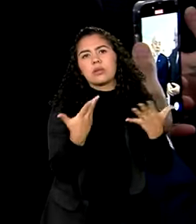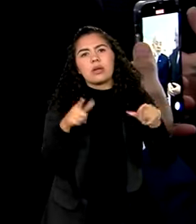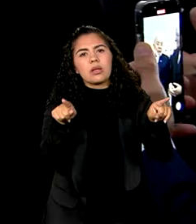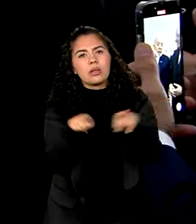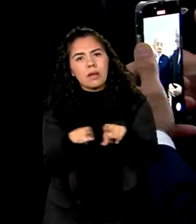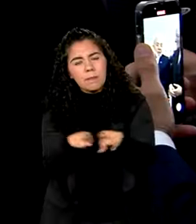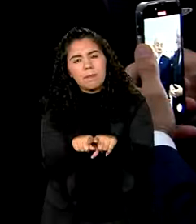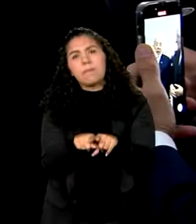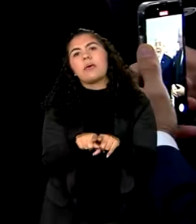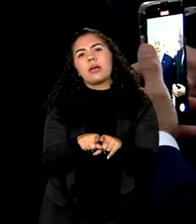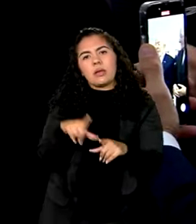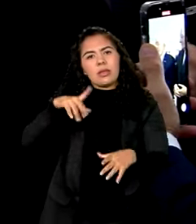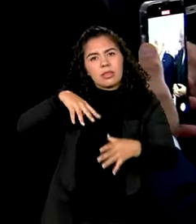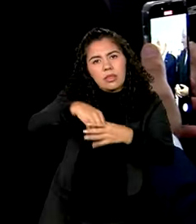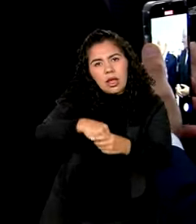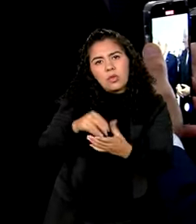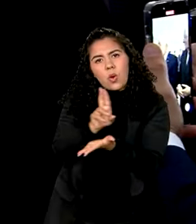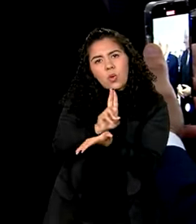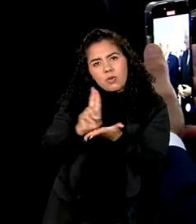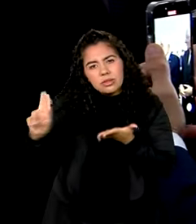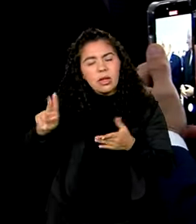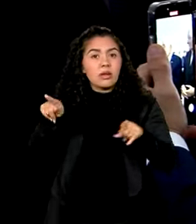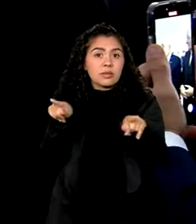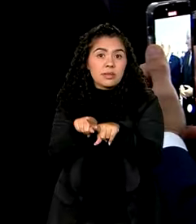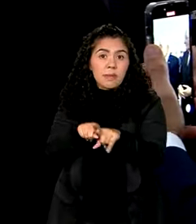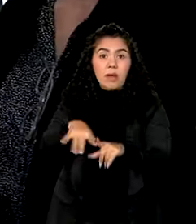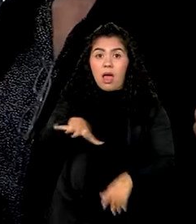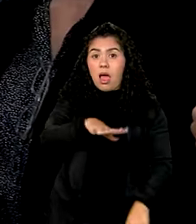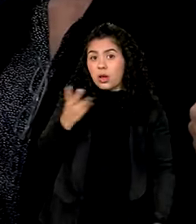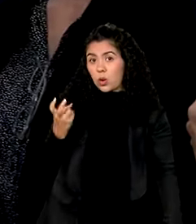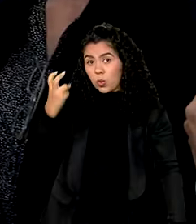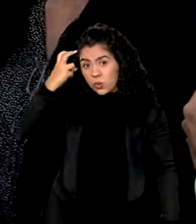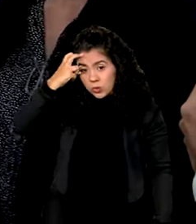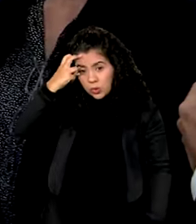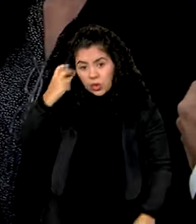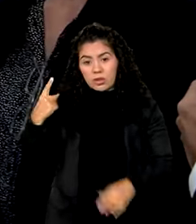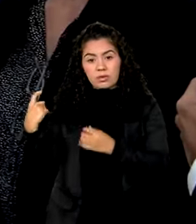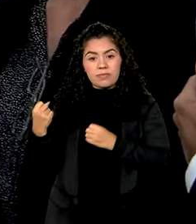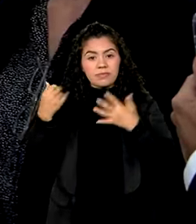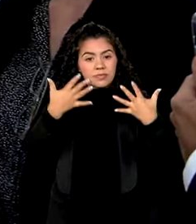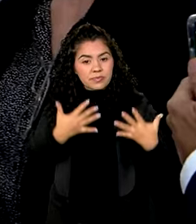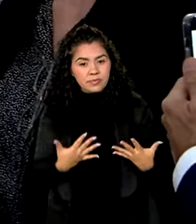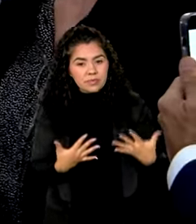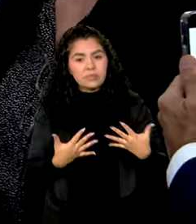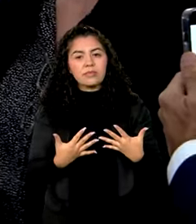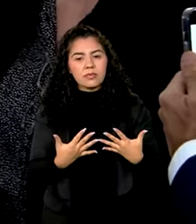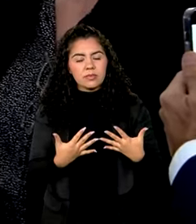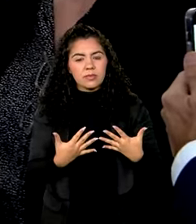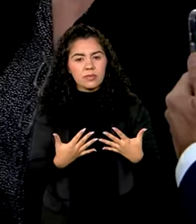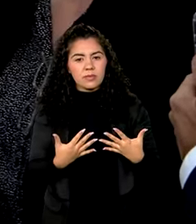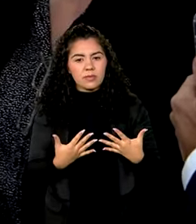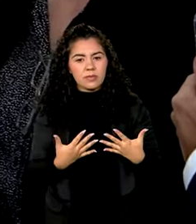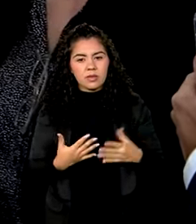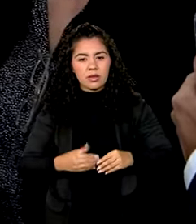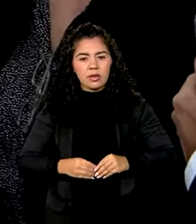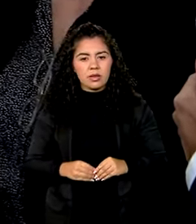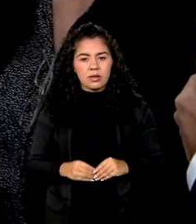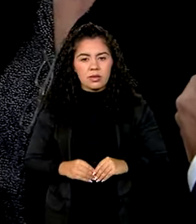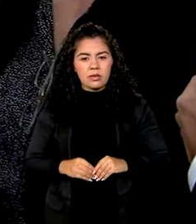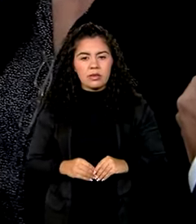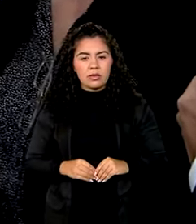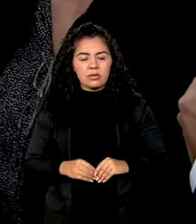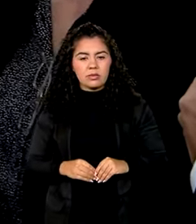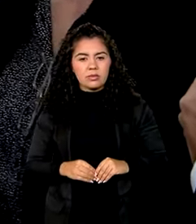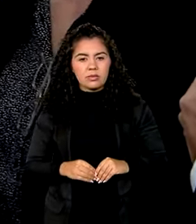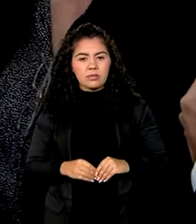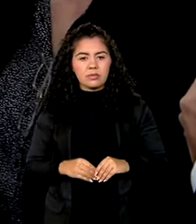tem na universidade e que tem na cultura. Condividiamo gli stessi obiettivi, gli stessi valori e le